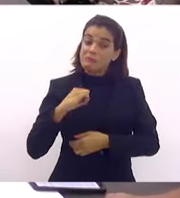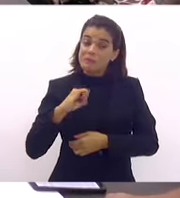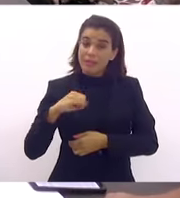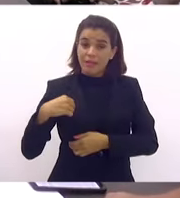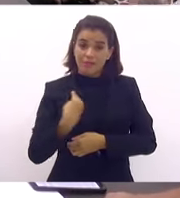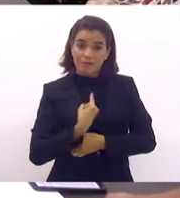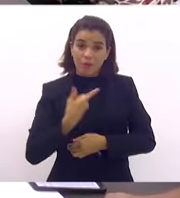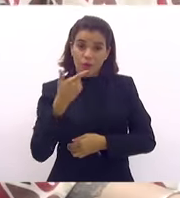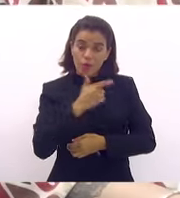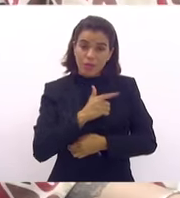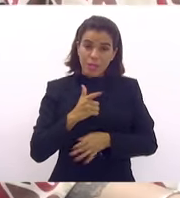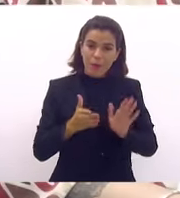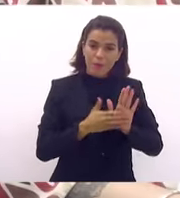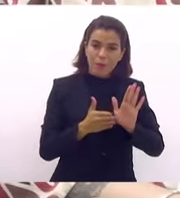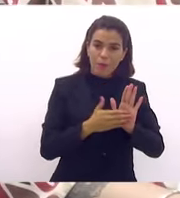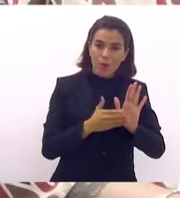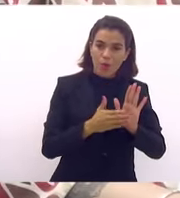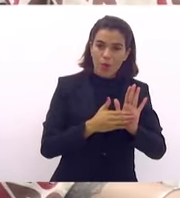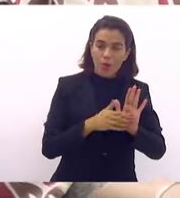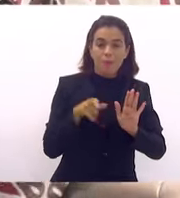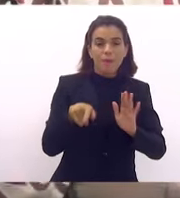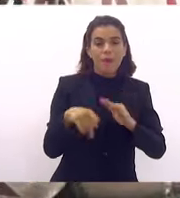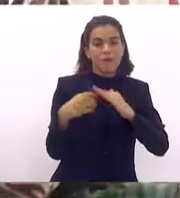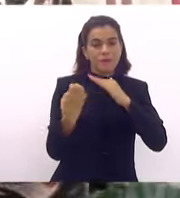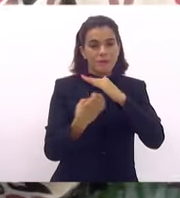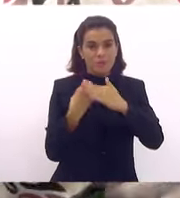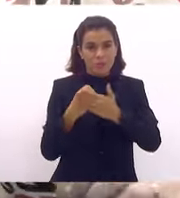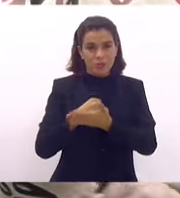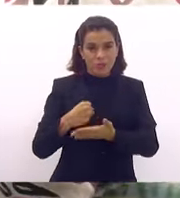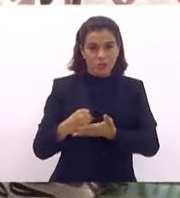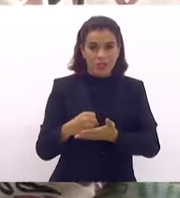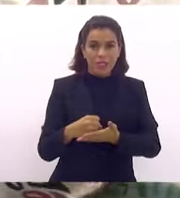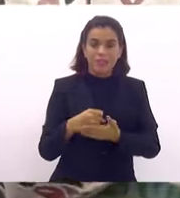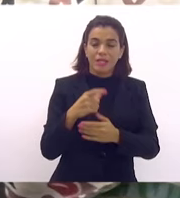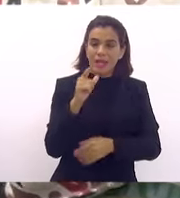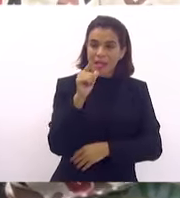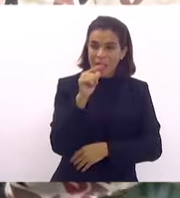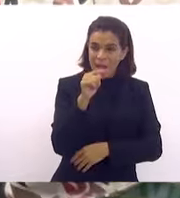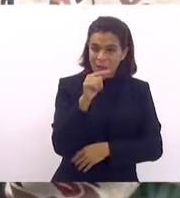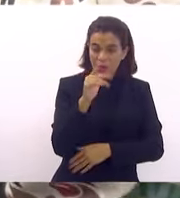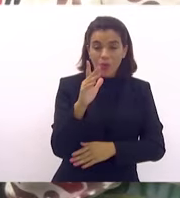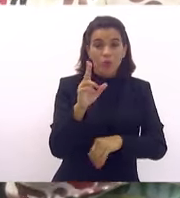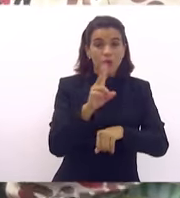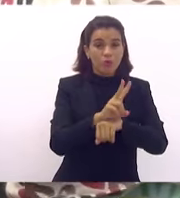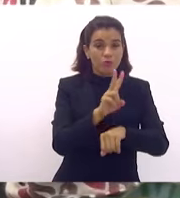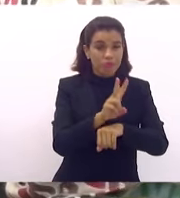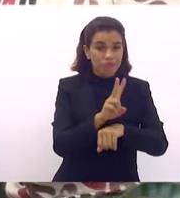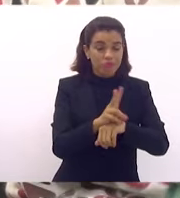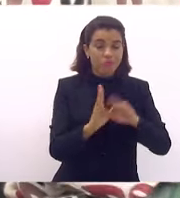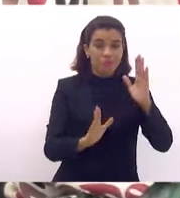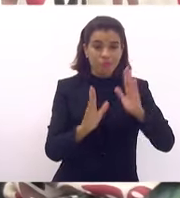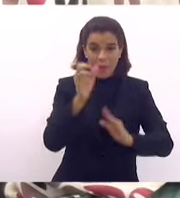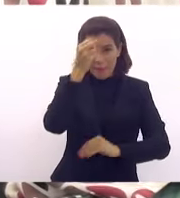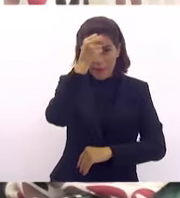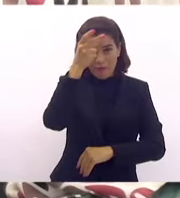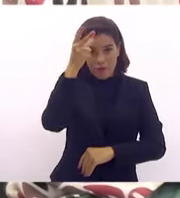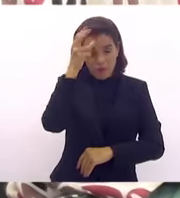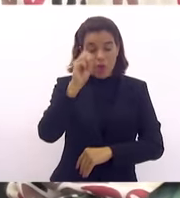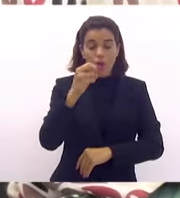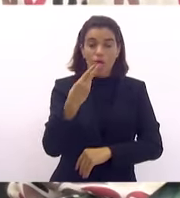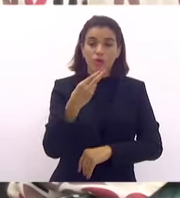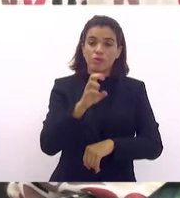para a concessionária ser obrigada a fazer o saneamento enquanto a prefeitura ou o Estado, os municípios ou o